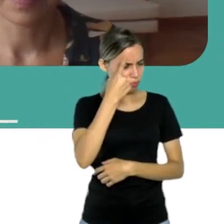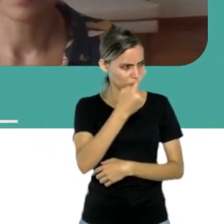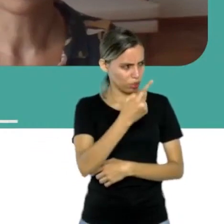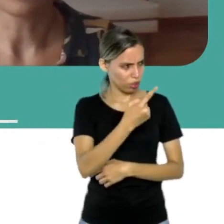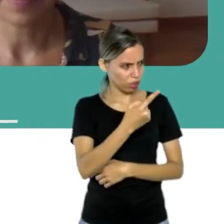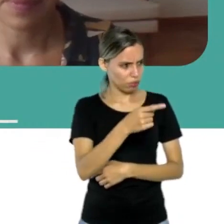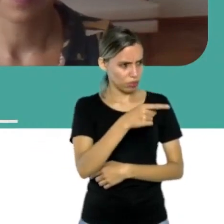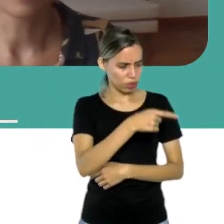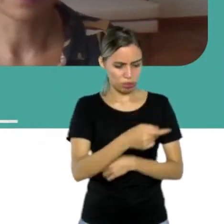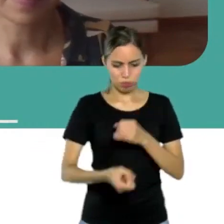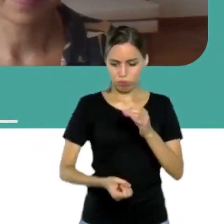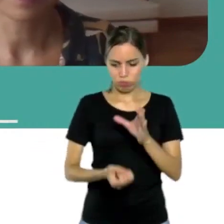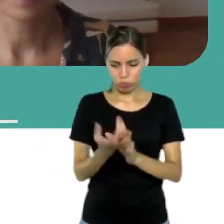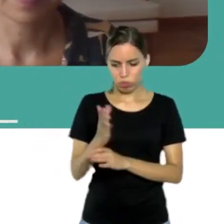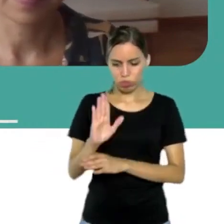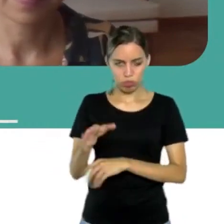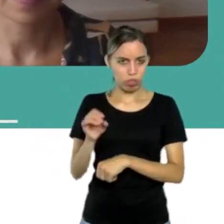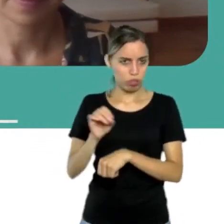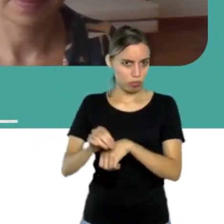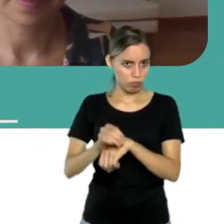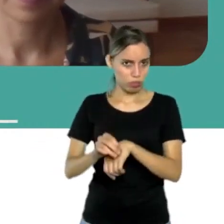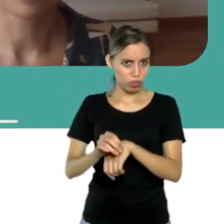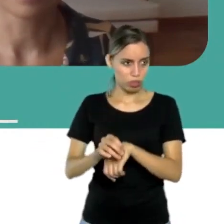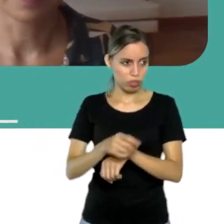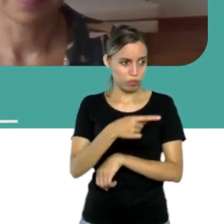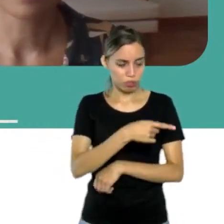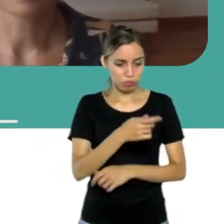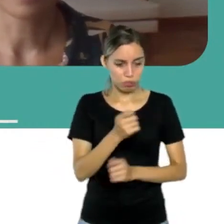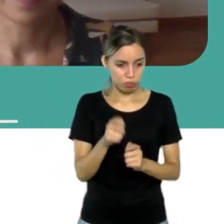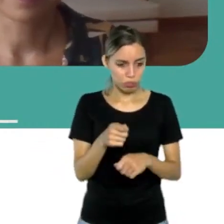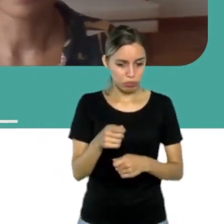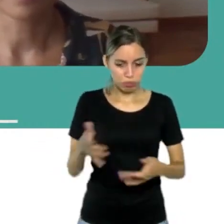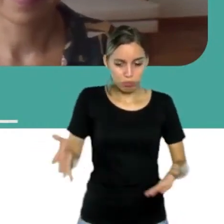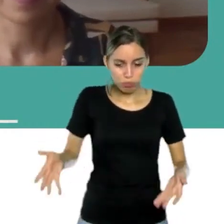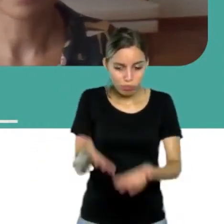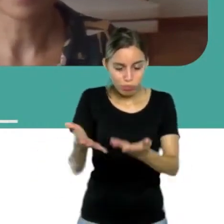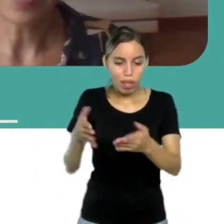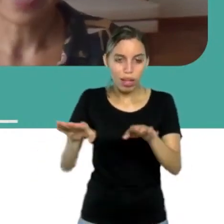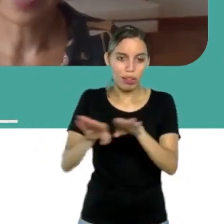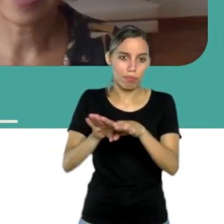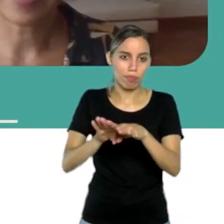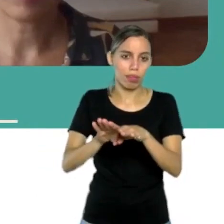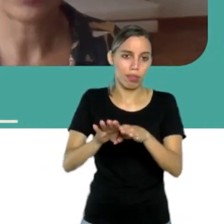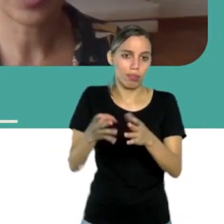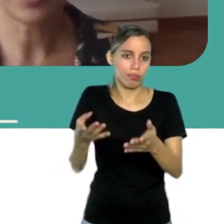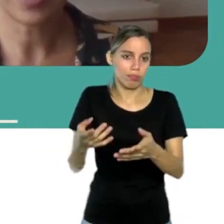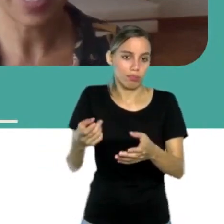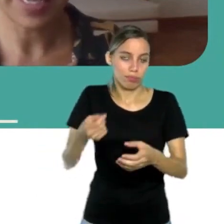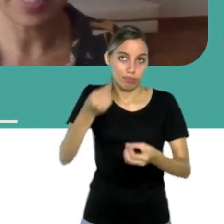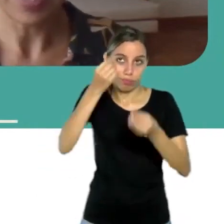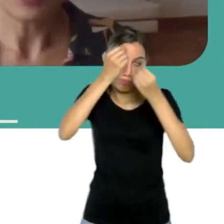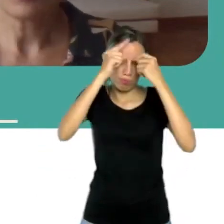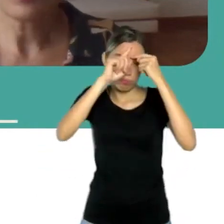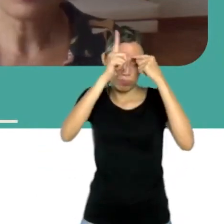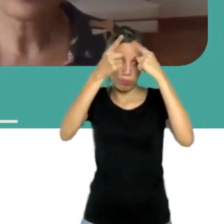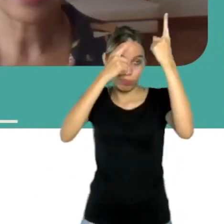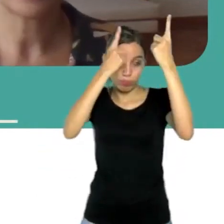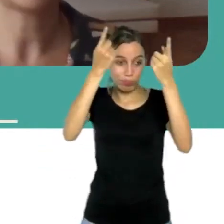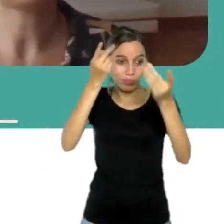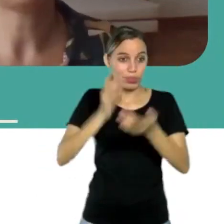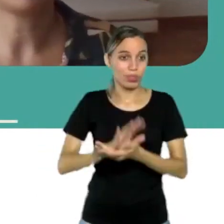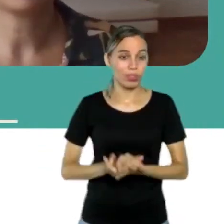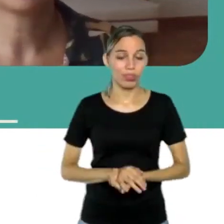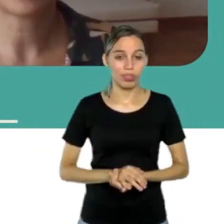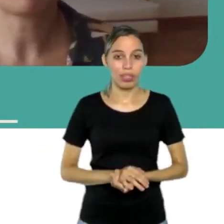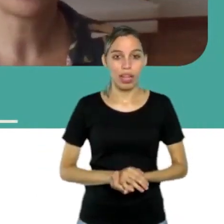poema, né? Então você pode instigar essa inspiração também, de certa forma, né, Elisa? Eu acho que nem, não